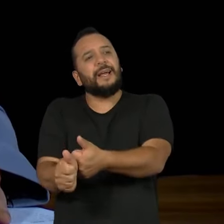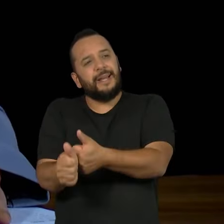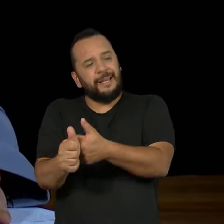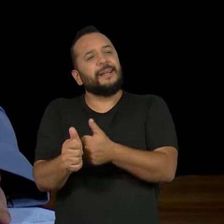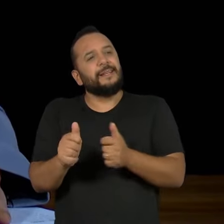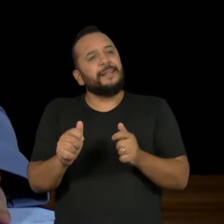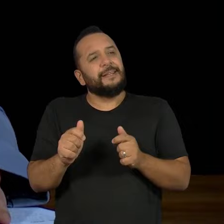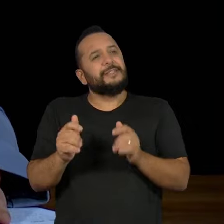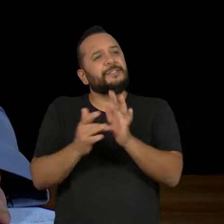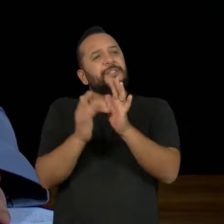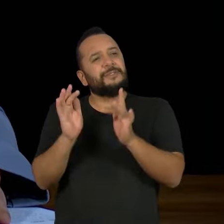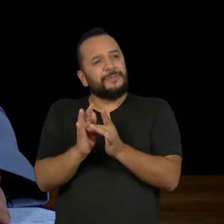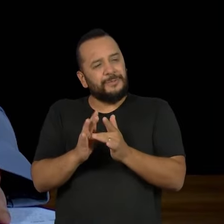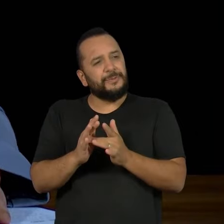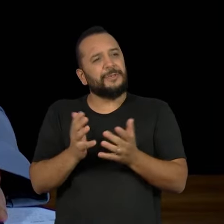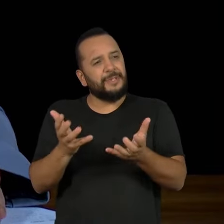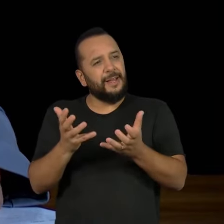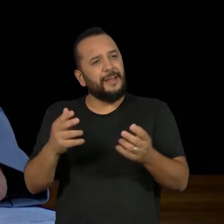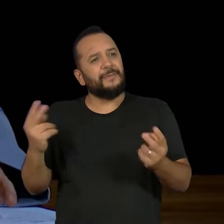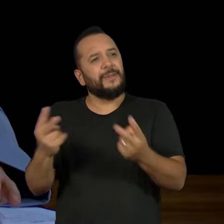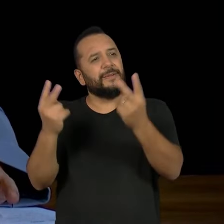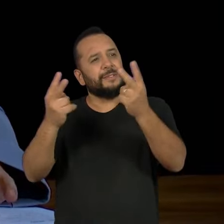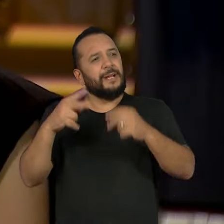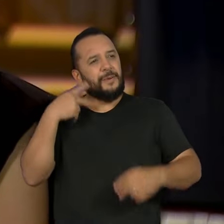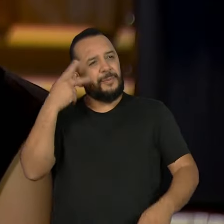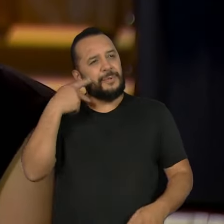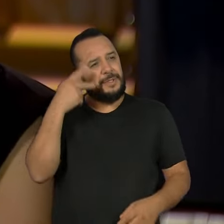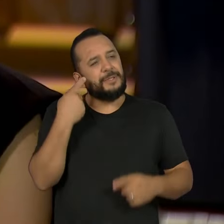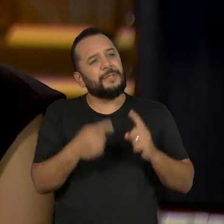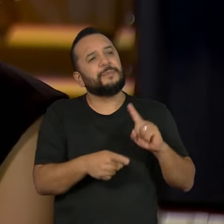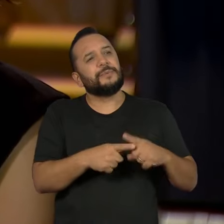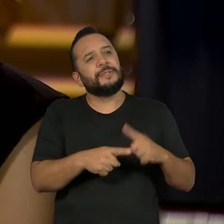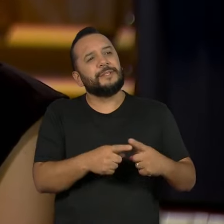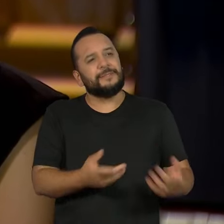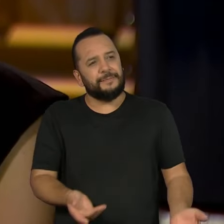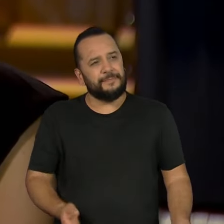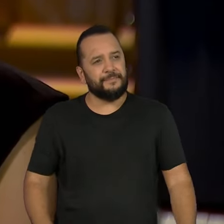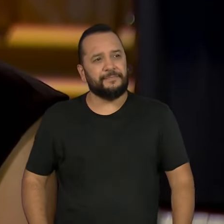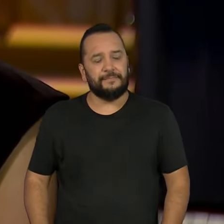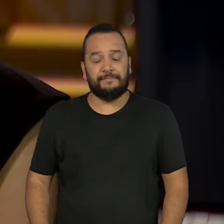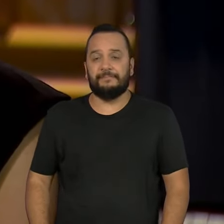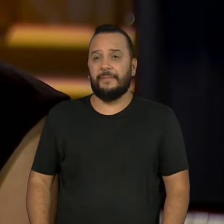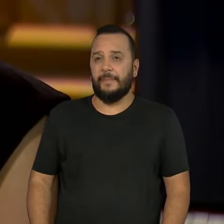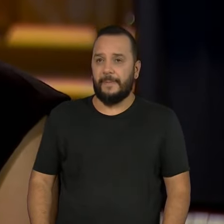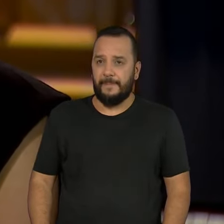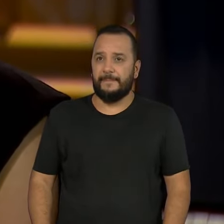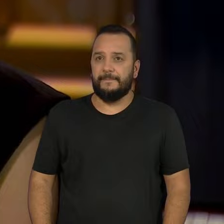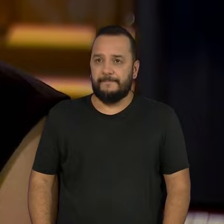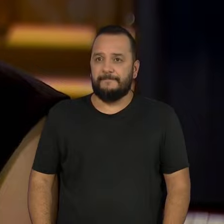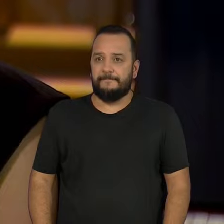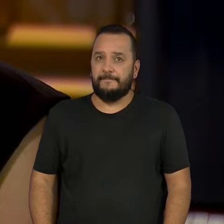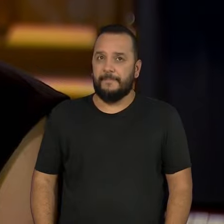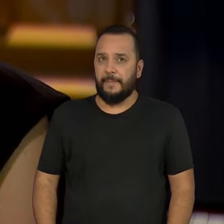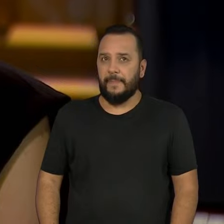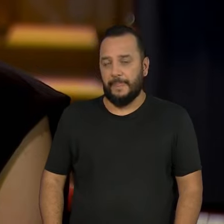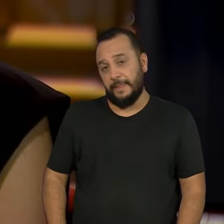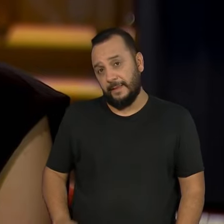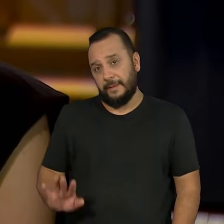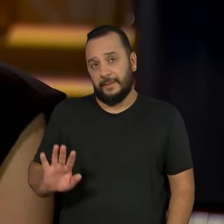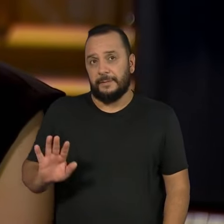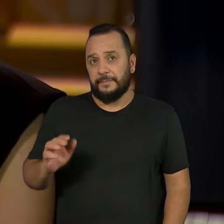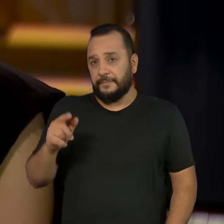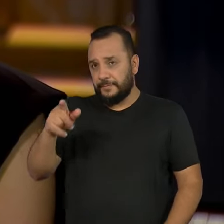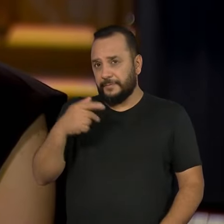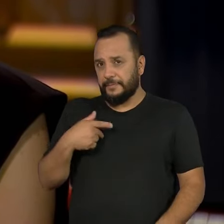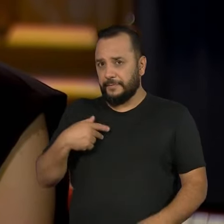tanto hein Carol sabe me dizer não a gente eh fundamentalmente tá falando